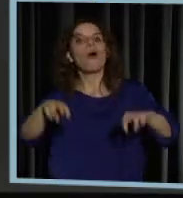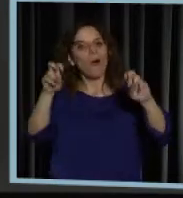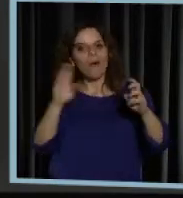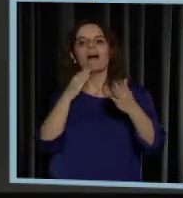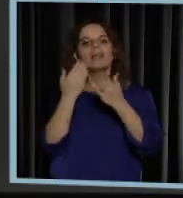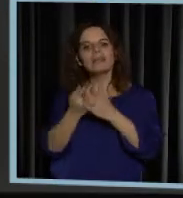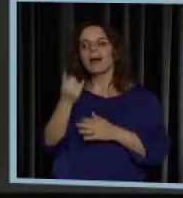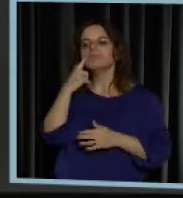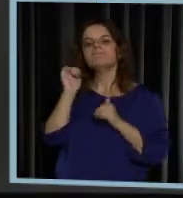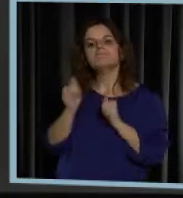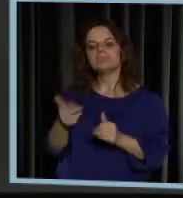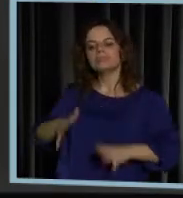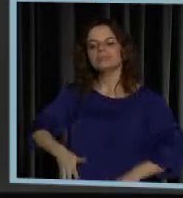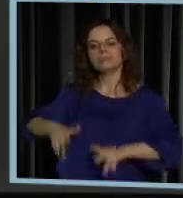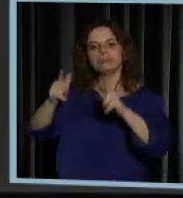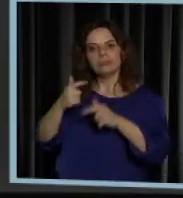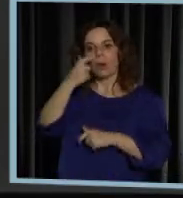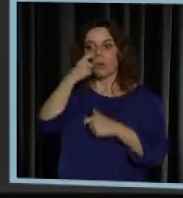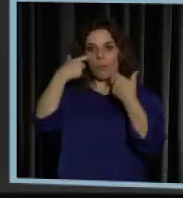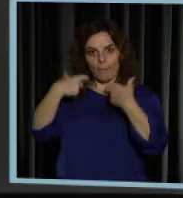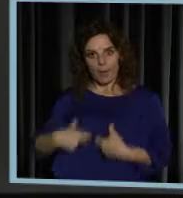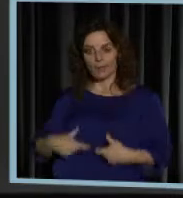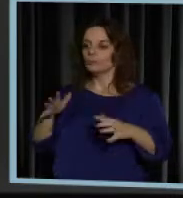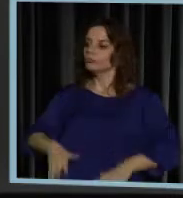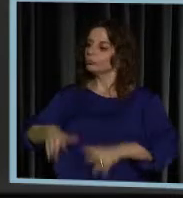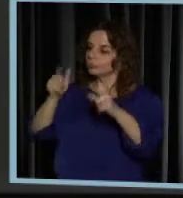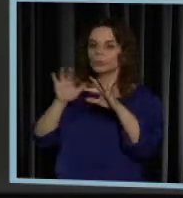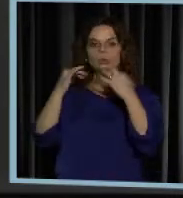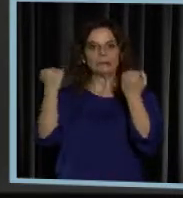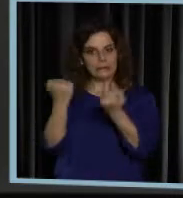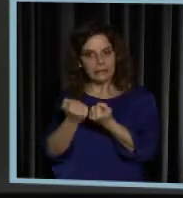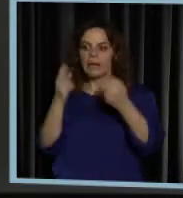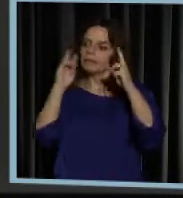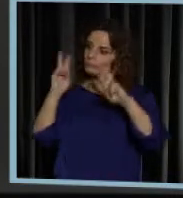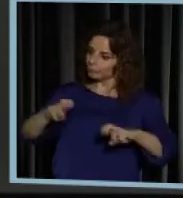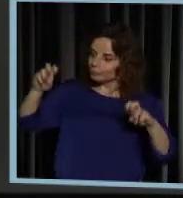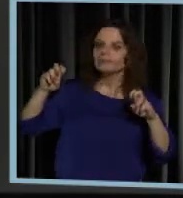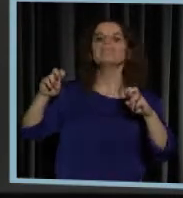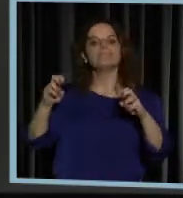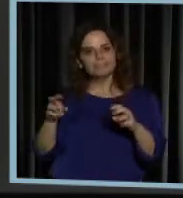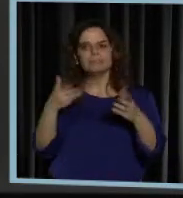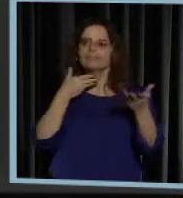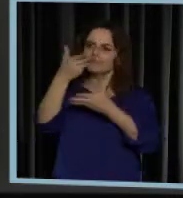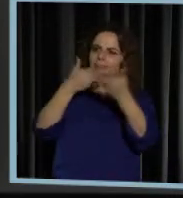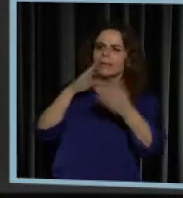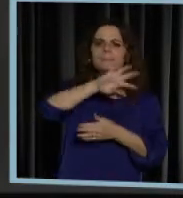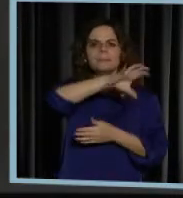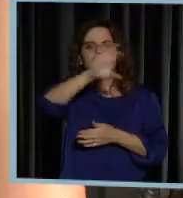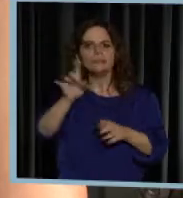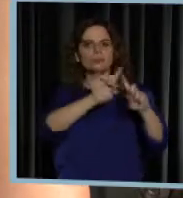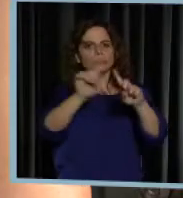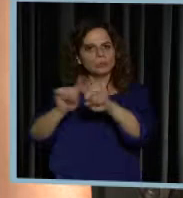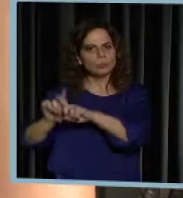da evolução humana e da evolução das sociedades e da relação entre diferentes países,